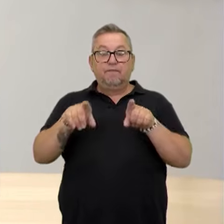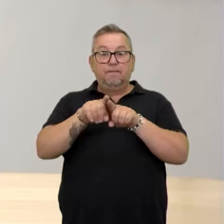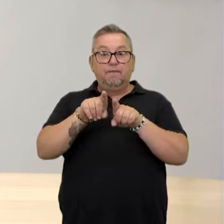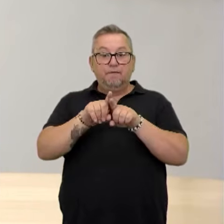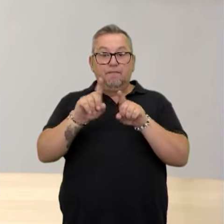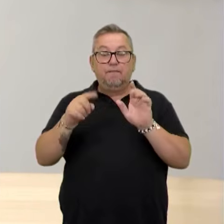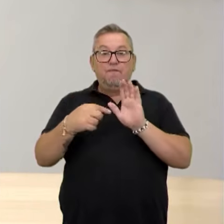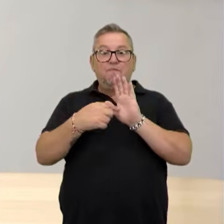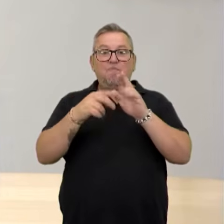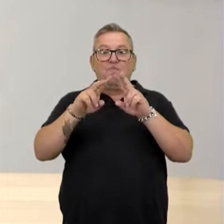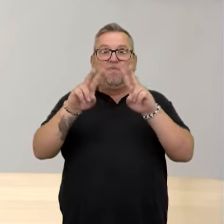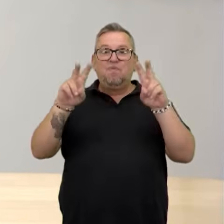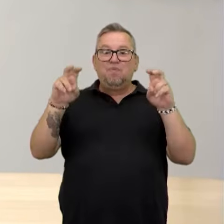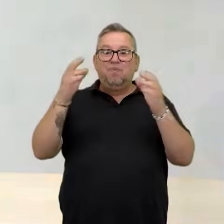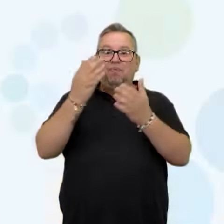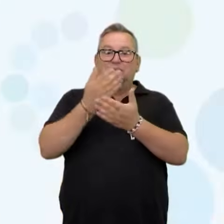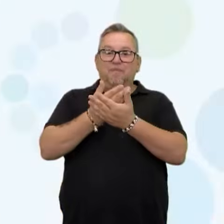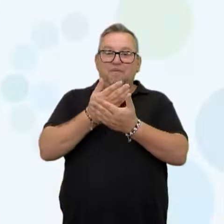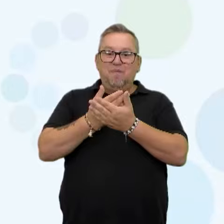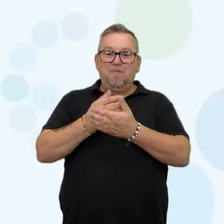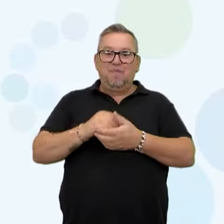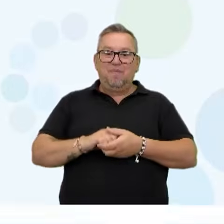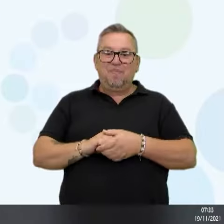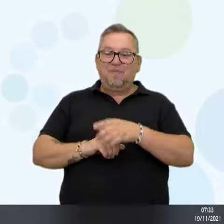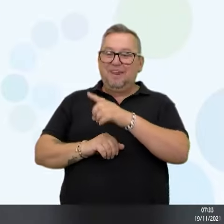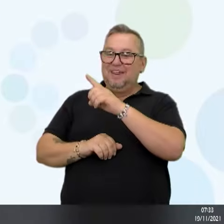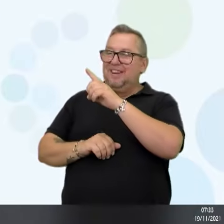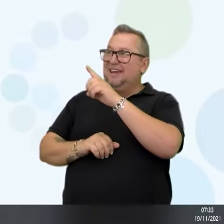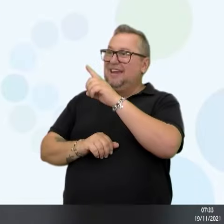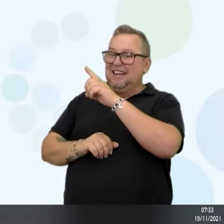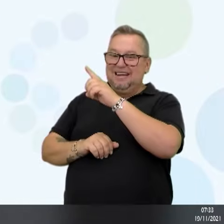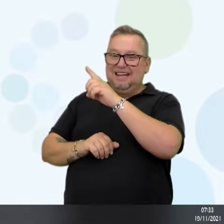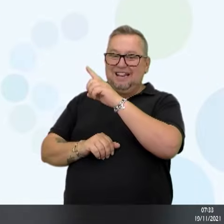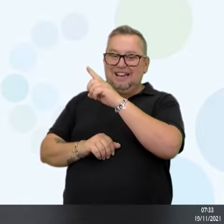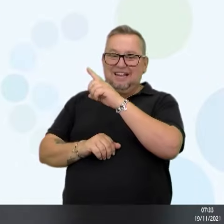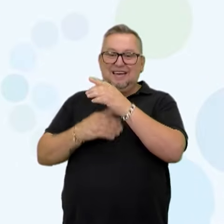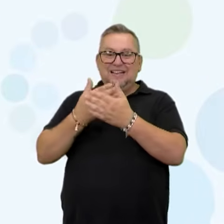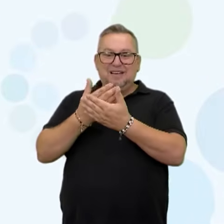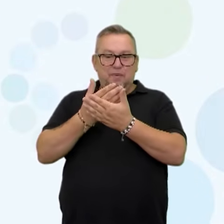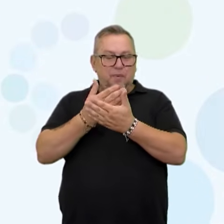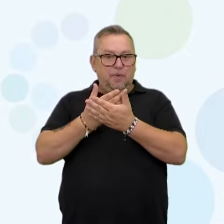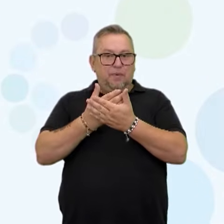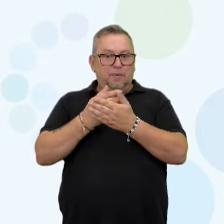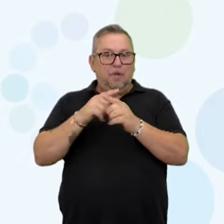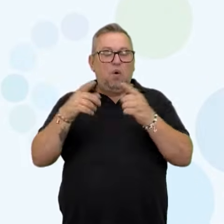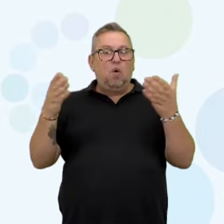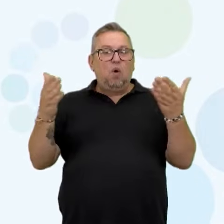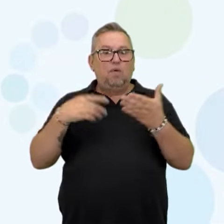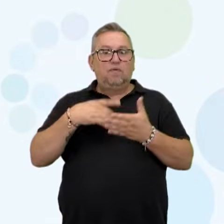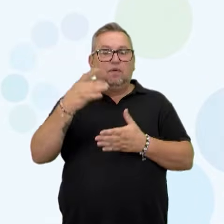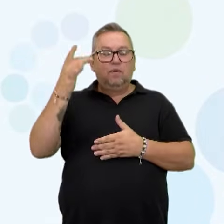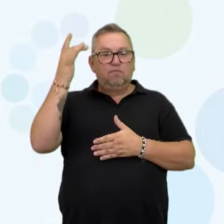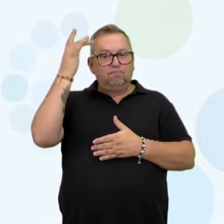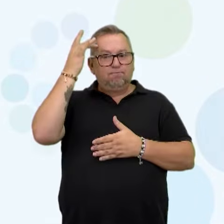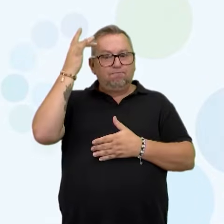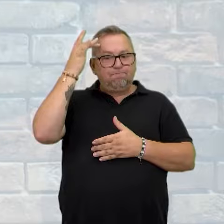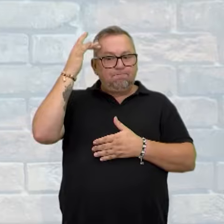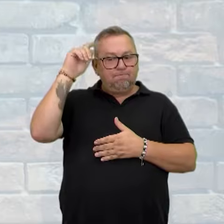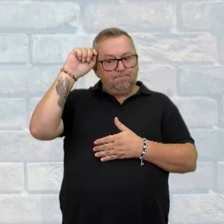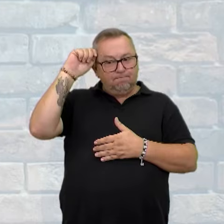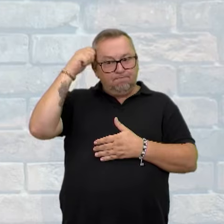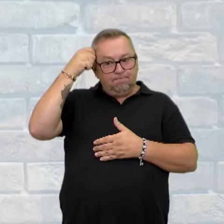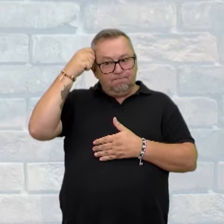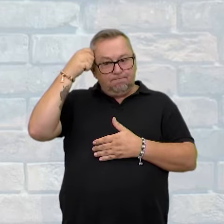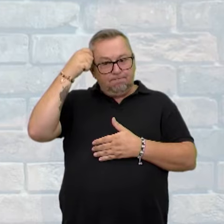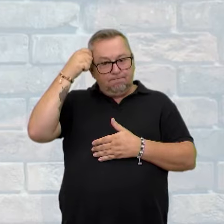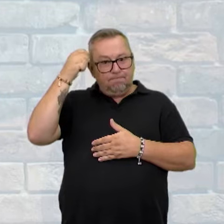inclusive, eu vou colocar o tema da aula. Nem coloquei ainda, Pro. Vamos lá. É uma aula especial. Hoje nós vamos falar sobre consciência